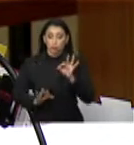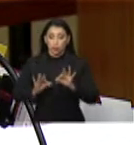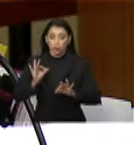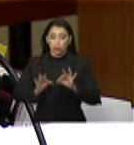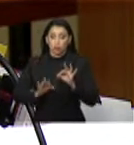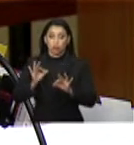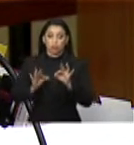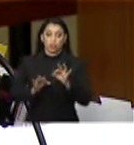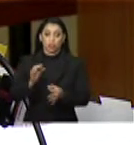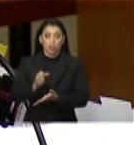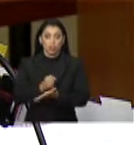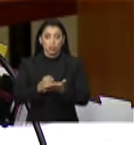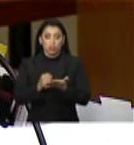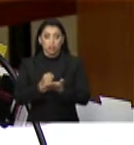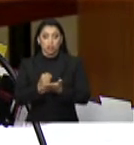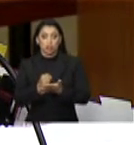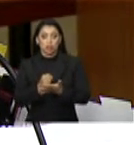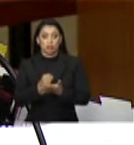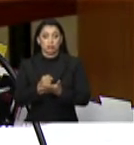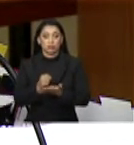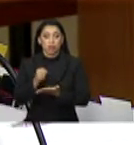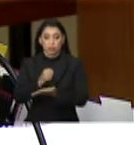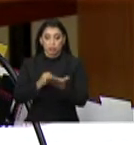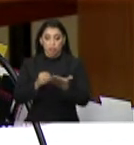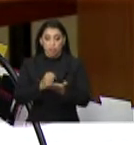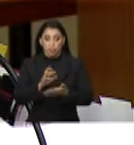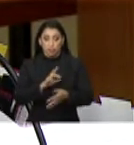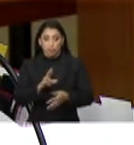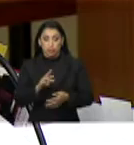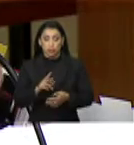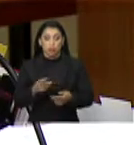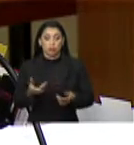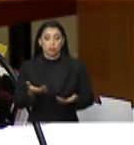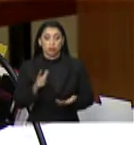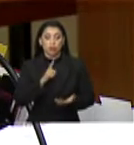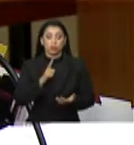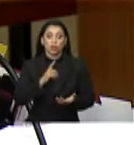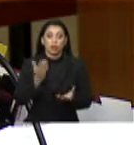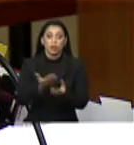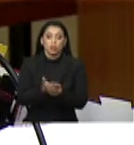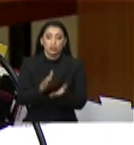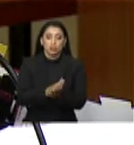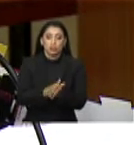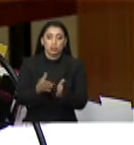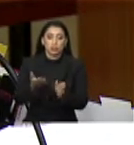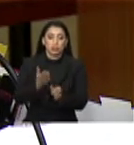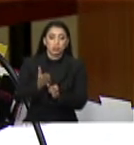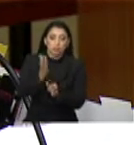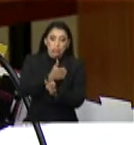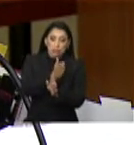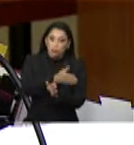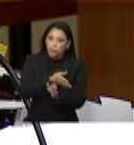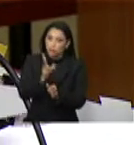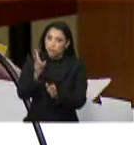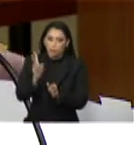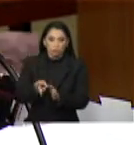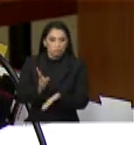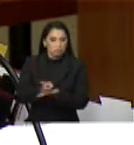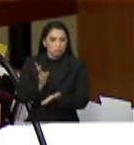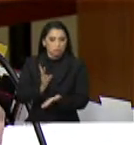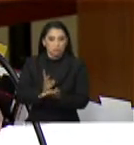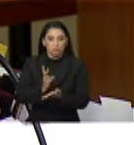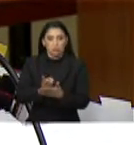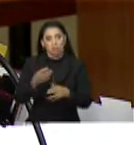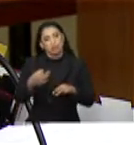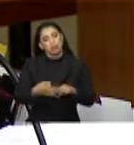é se baseou em algo é inexistente é se tu precedentes os mesmos precedentes aceitados pelo iminente Ministro